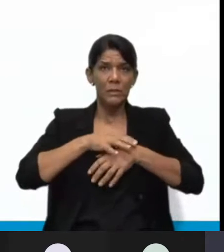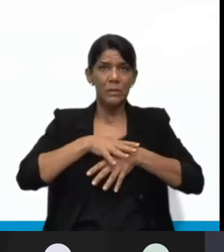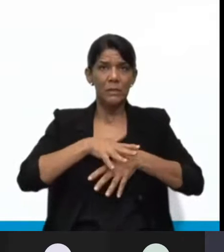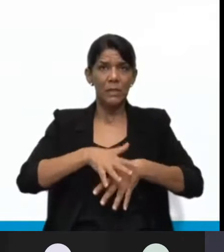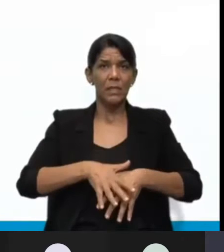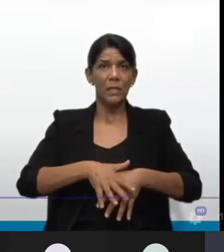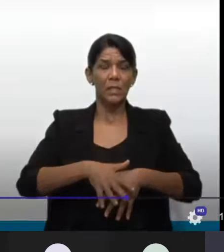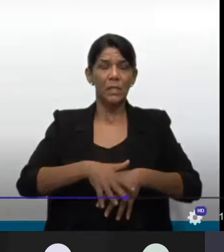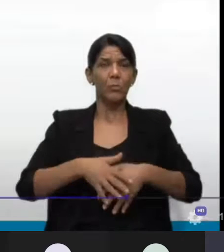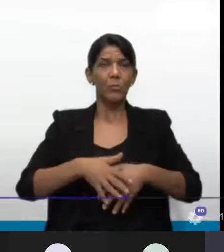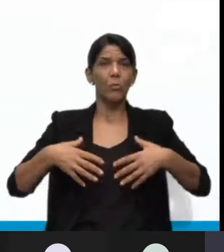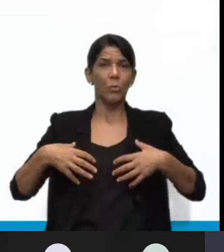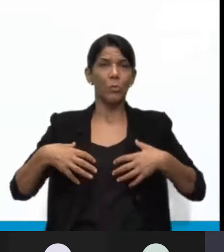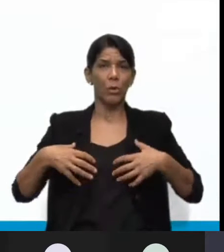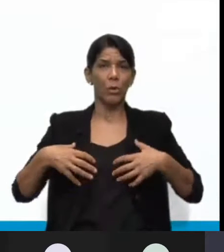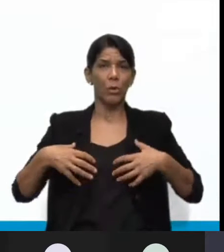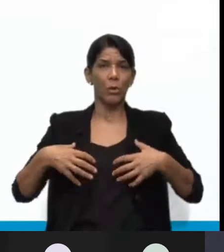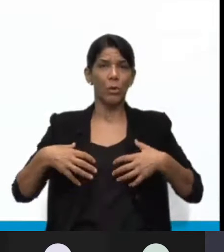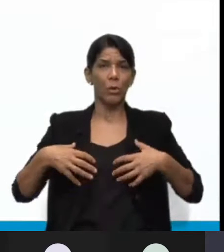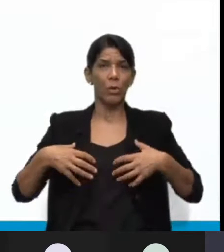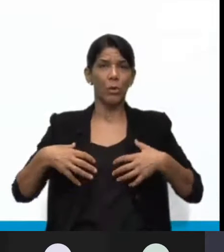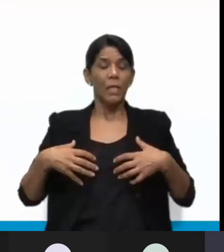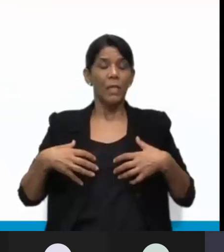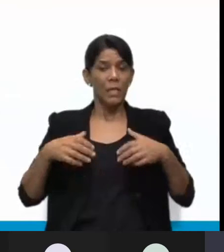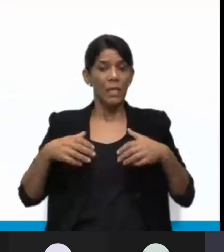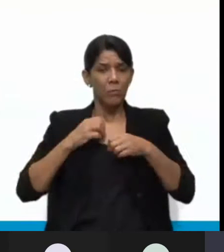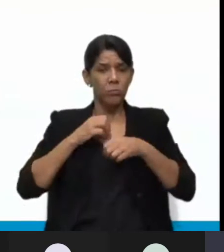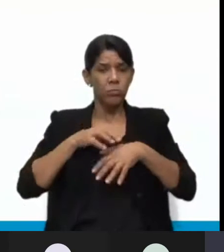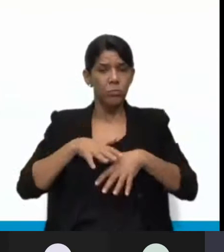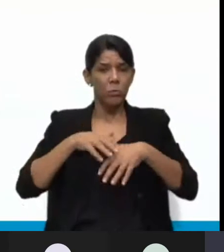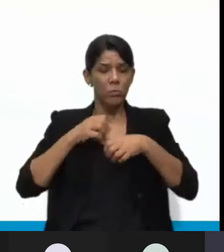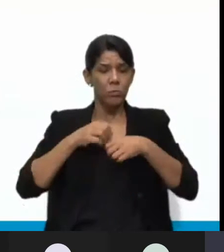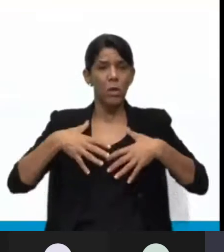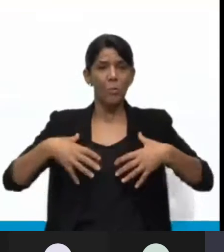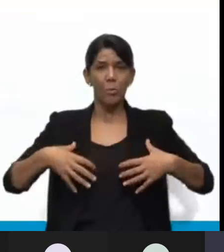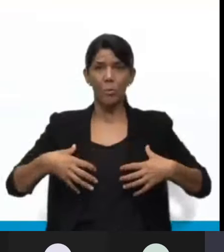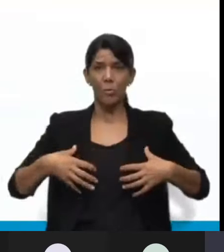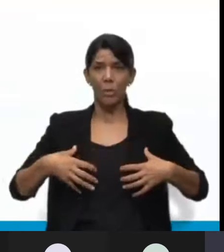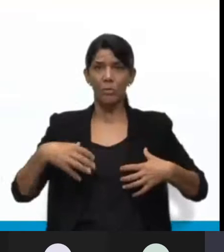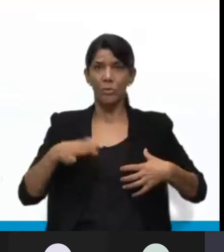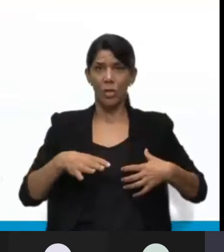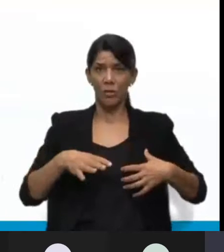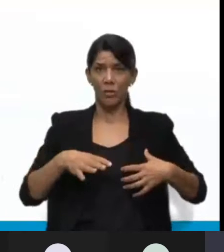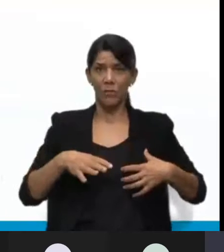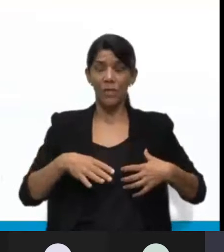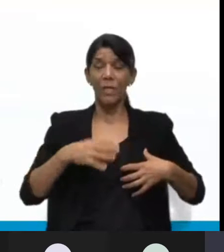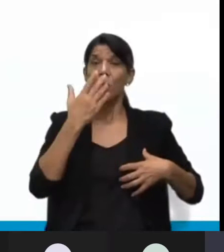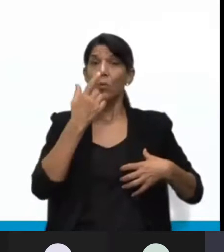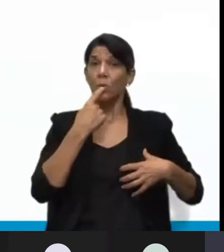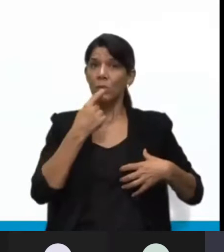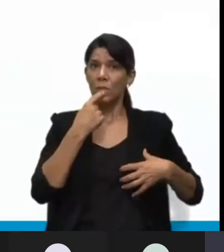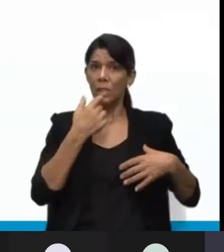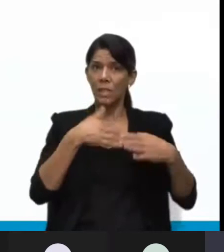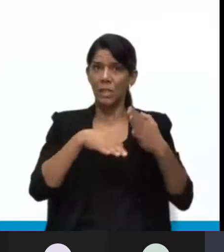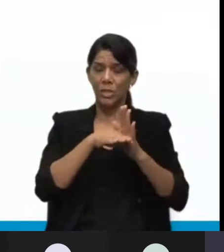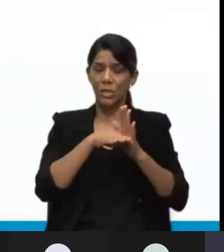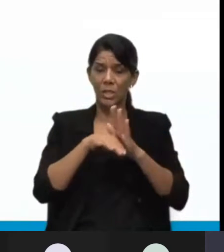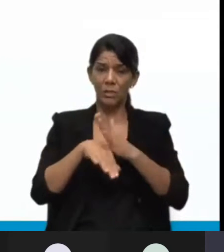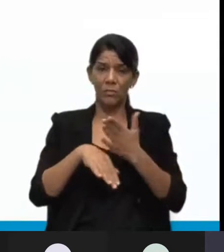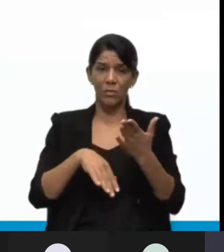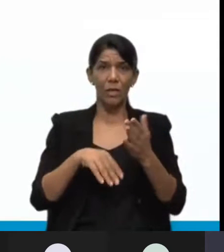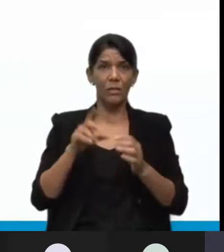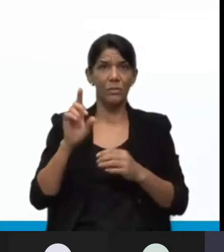bombear sangue aqui para os pulmões, né? Então ele bombeia sangue para uma distância curta e o sangue que chega aqui no átrio